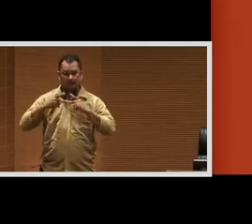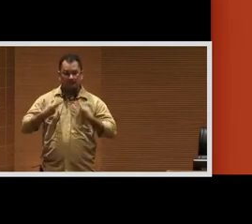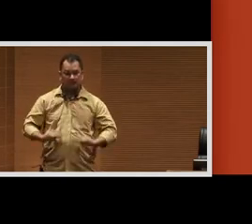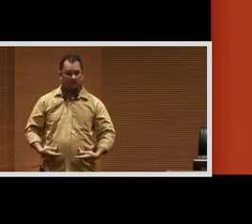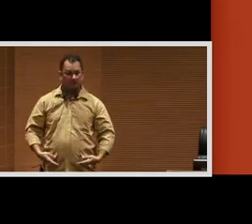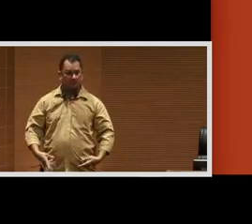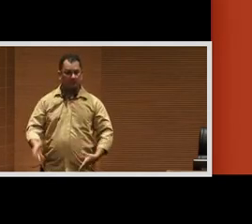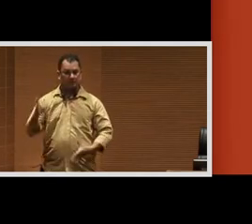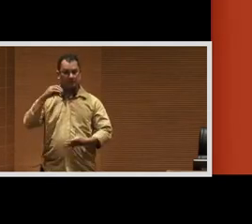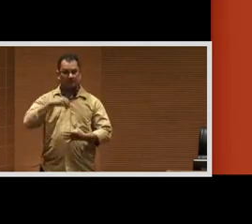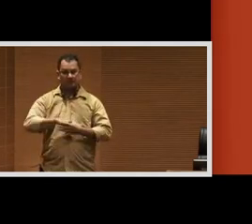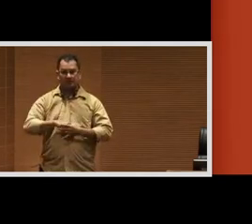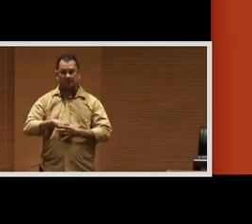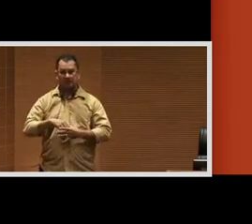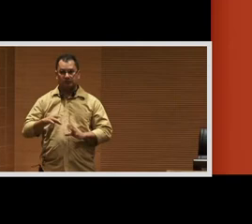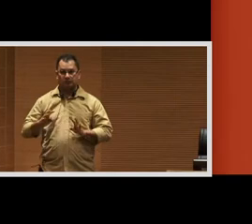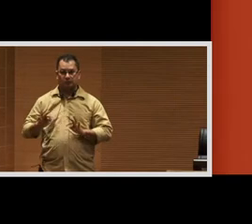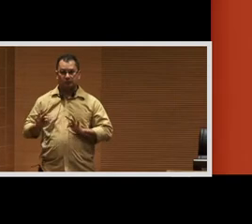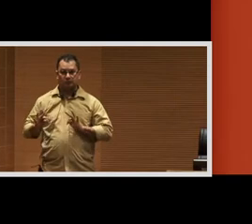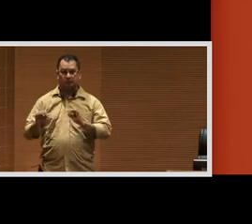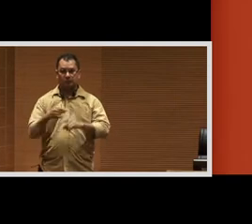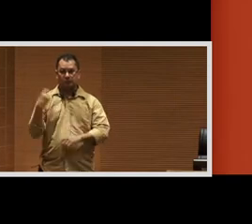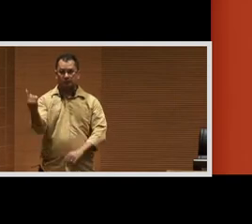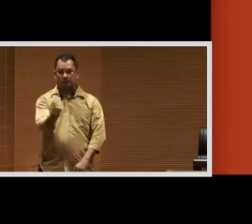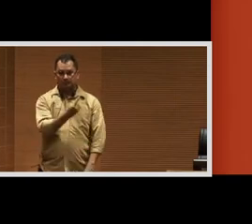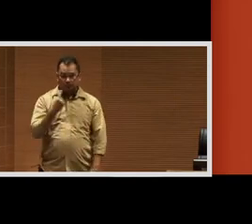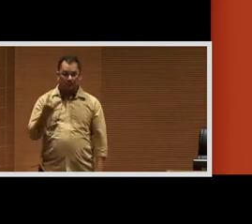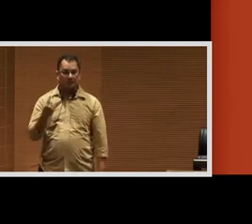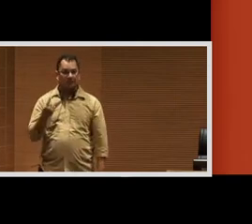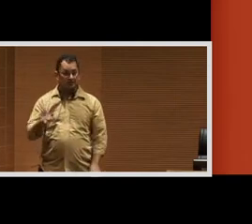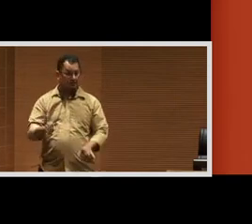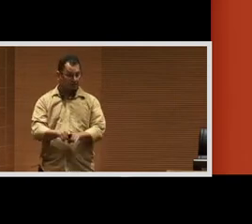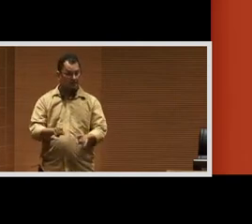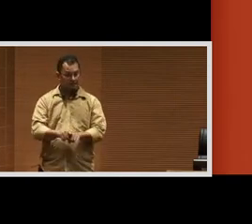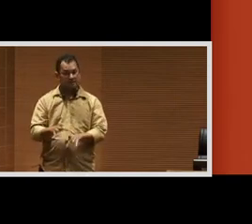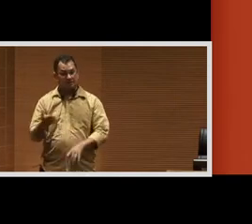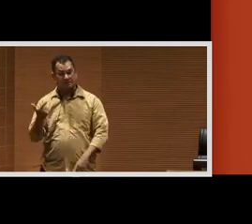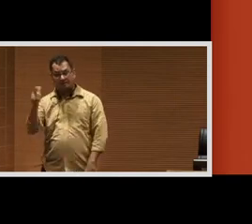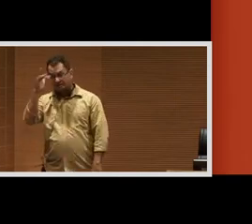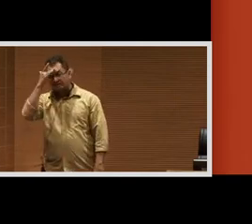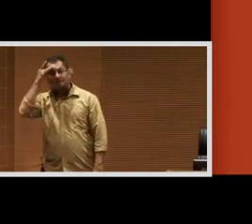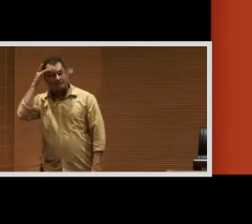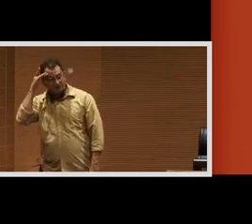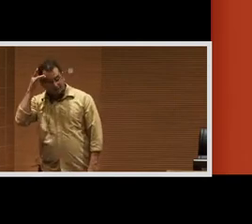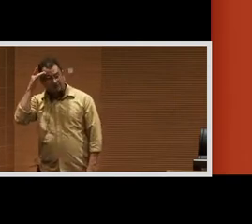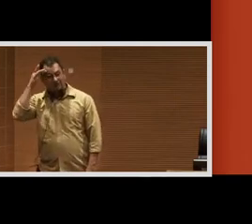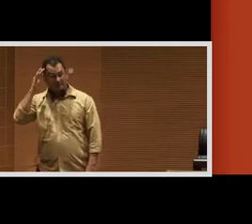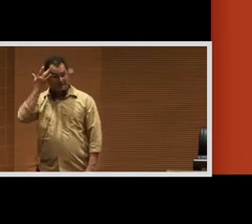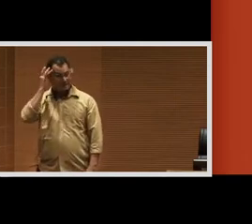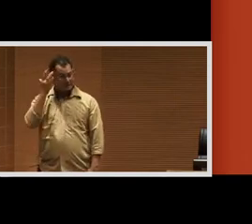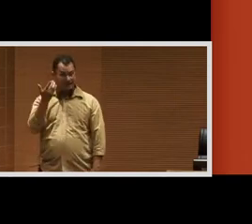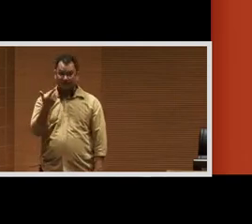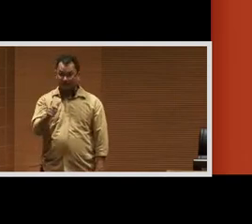todos nós. Em todos. Até naqueles que a gente acha que não tem, a gente está defendendo também.